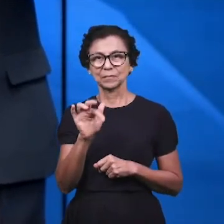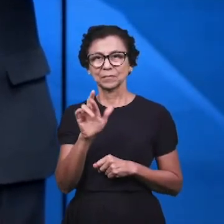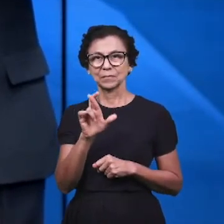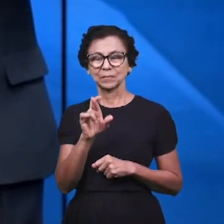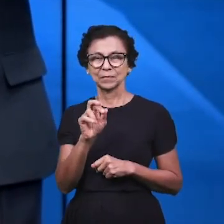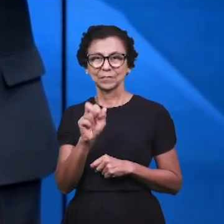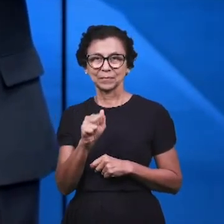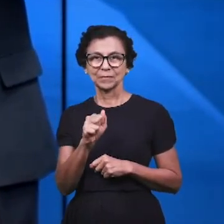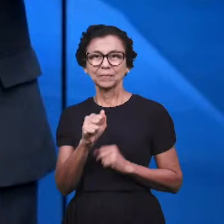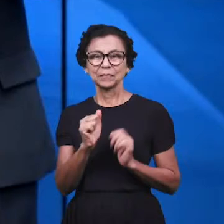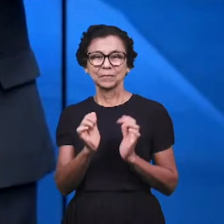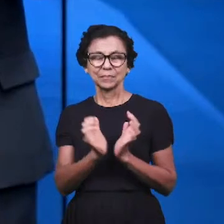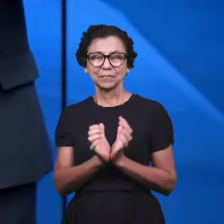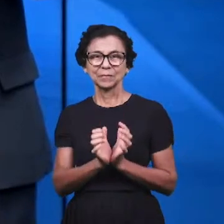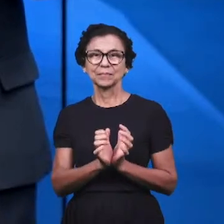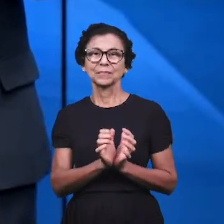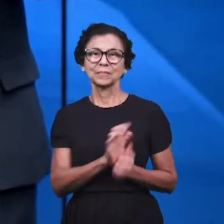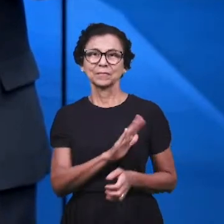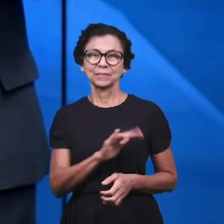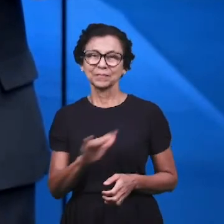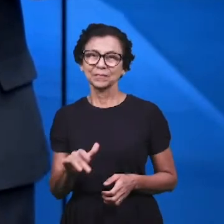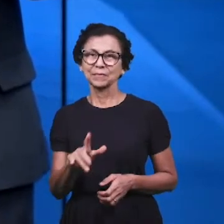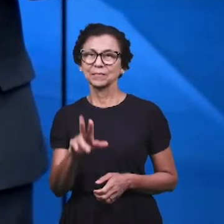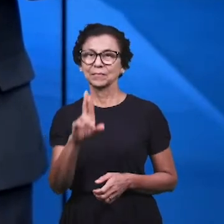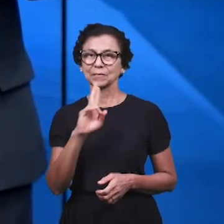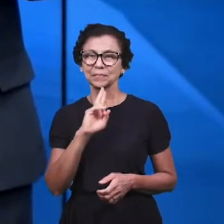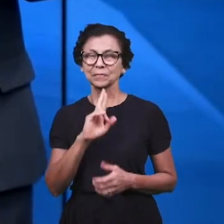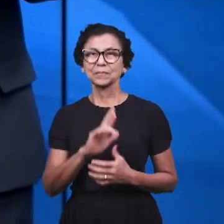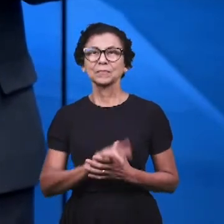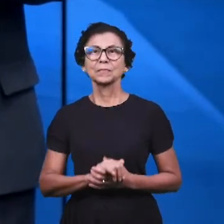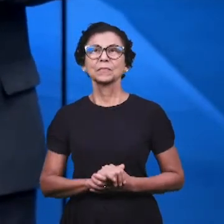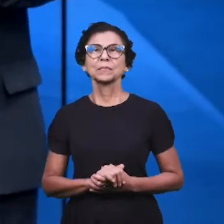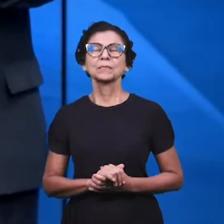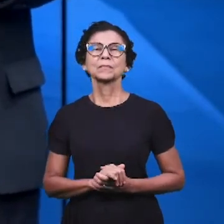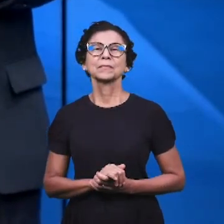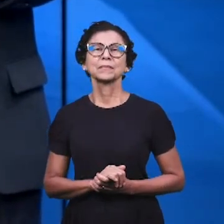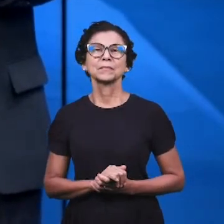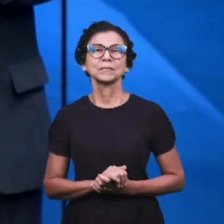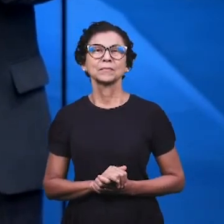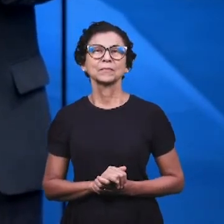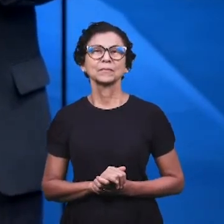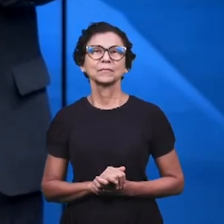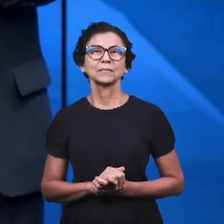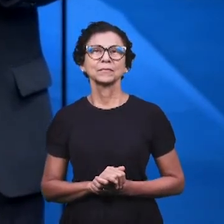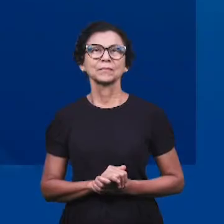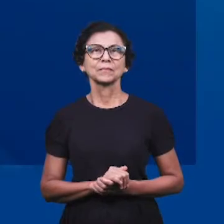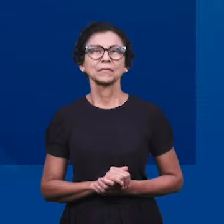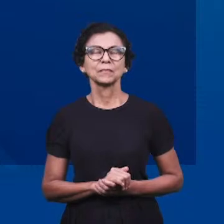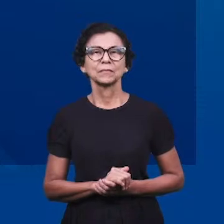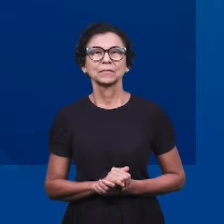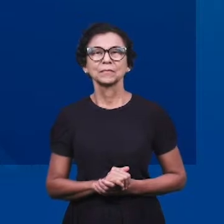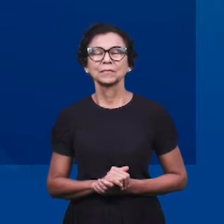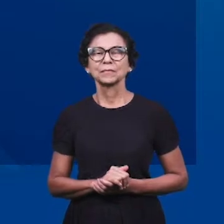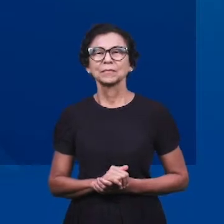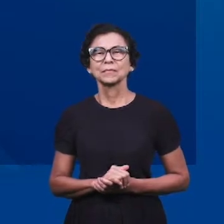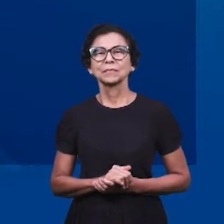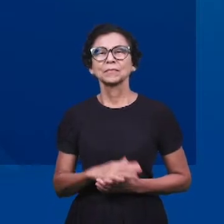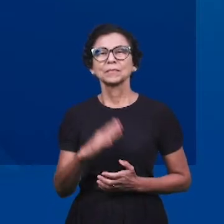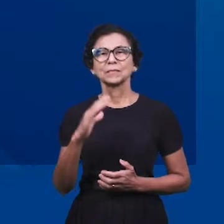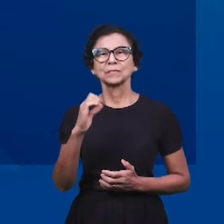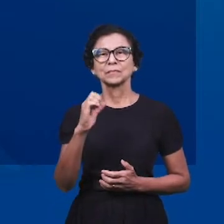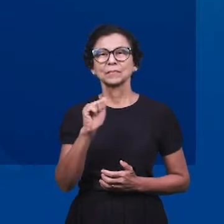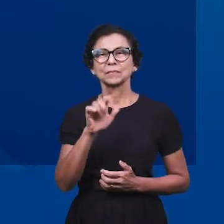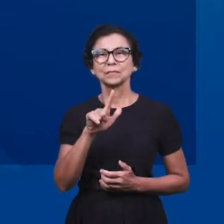grupo de crianças, também vai dar uma resposta. Duas respostas então em sequência da pergunta número 8. Caleb,